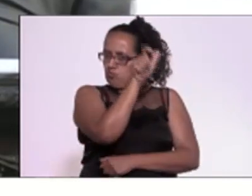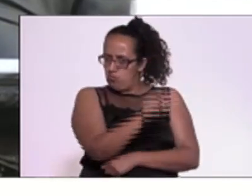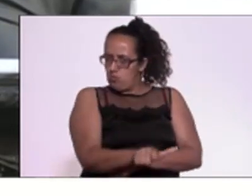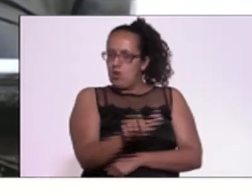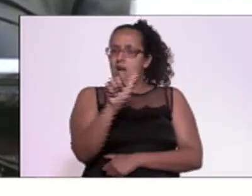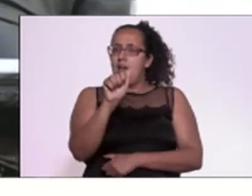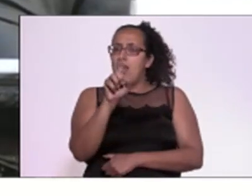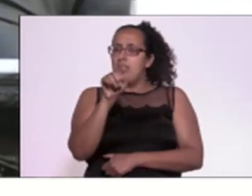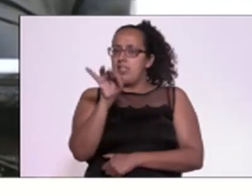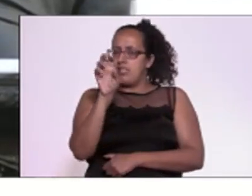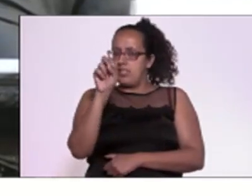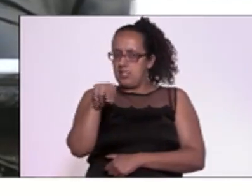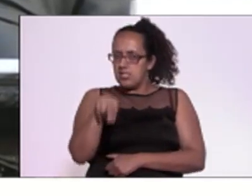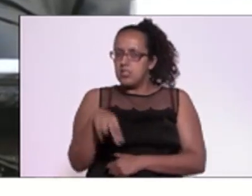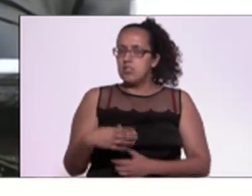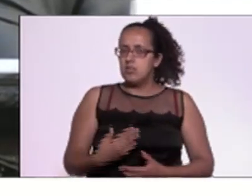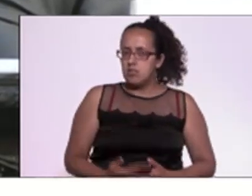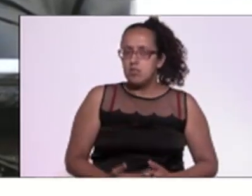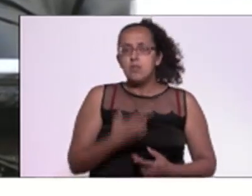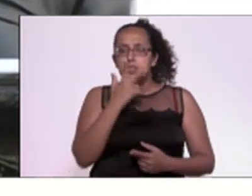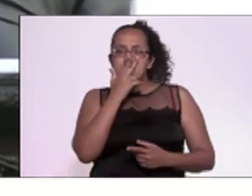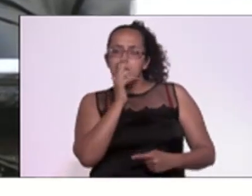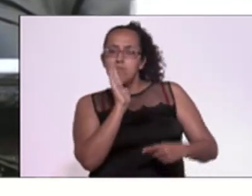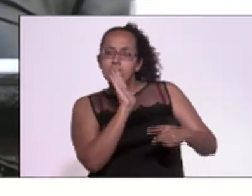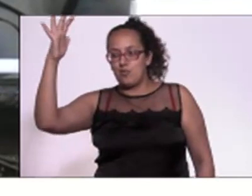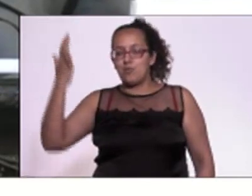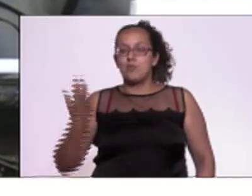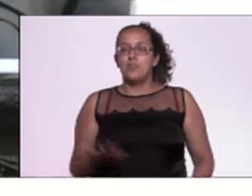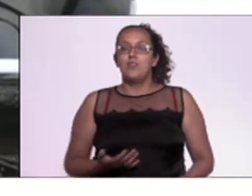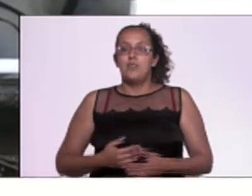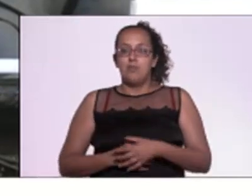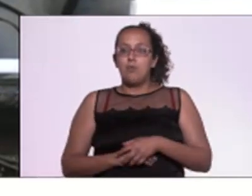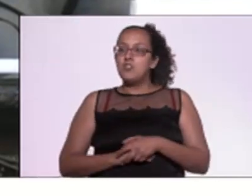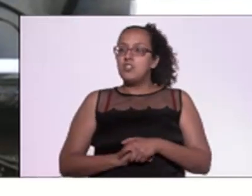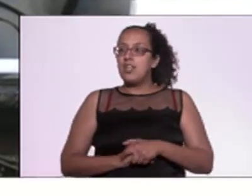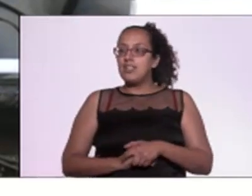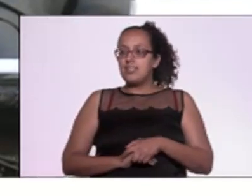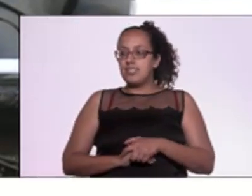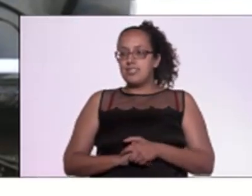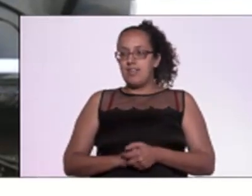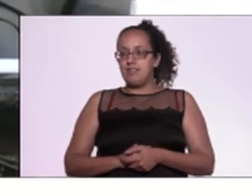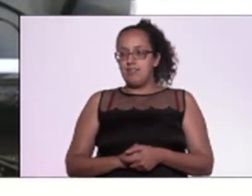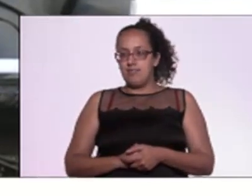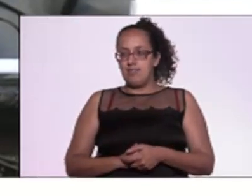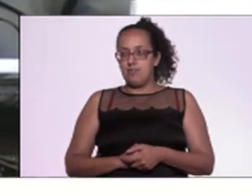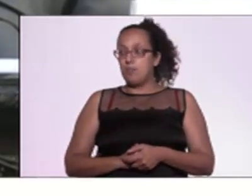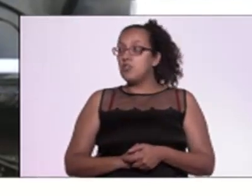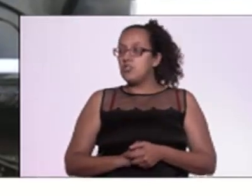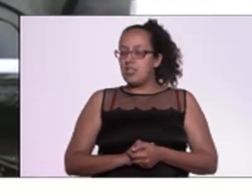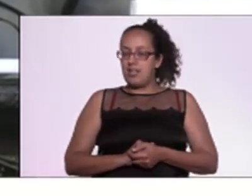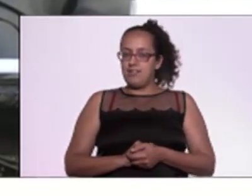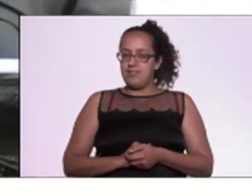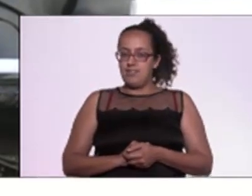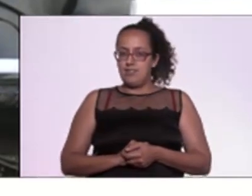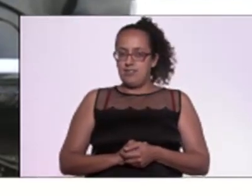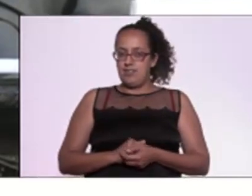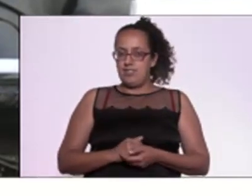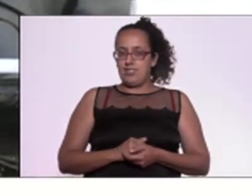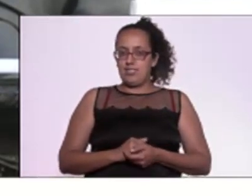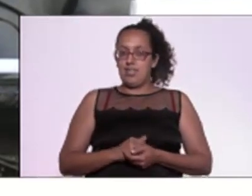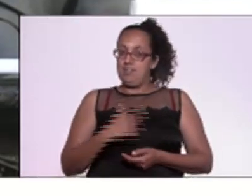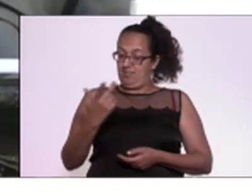assim: cara, eu vou montar um armarinho, vai se chamar Mederix, em homenagem ao meu pai. O cara já tinha essa cabeça